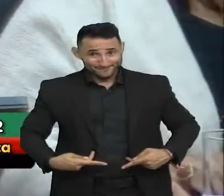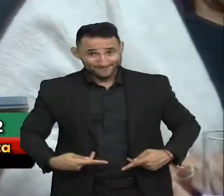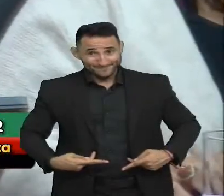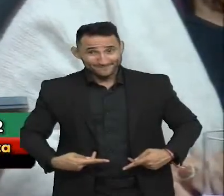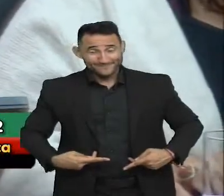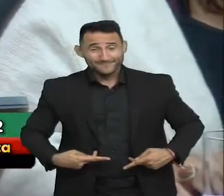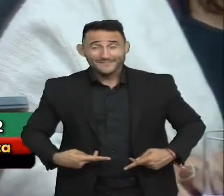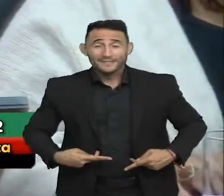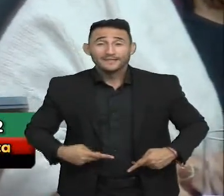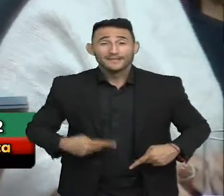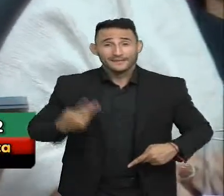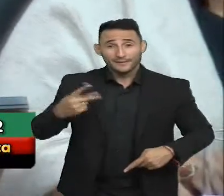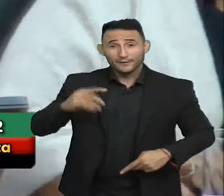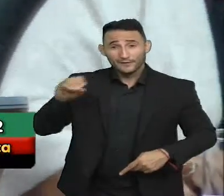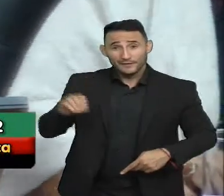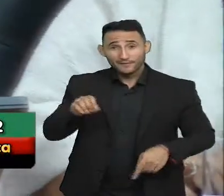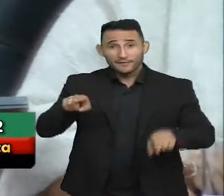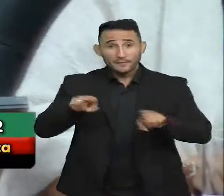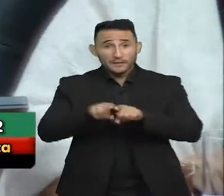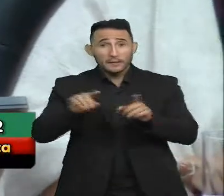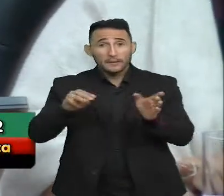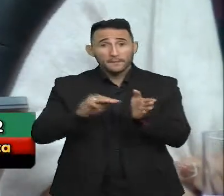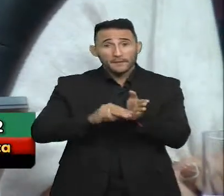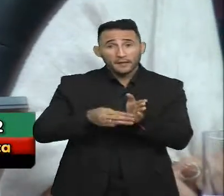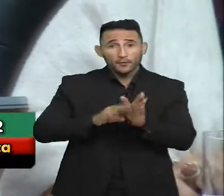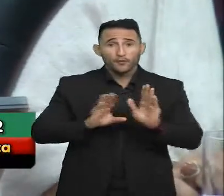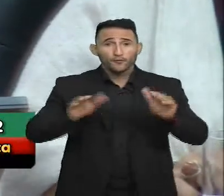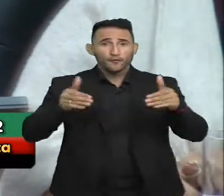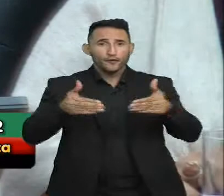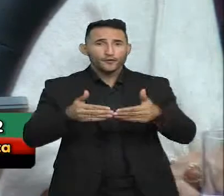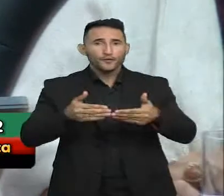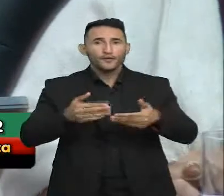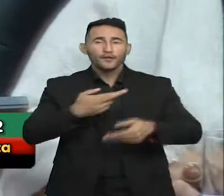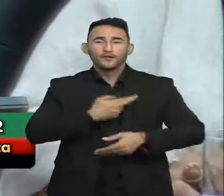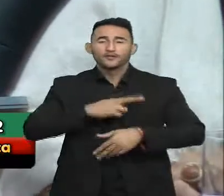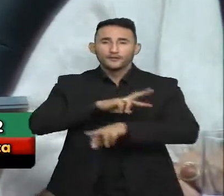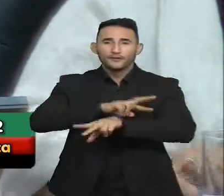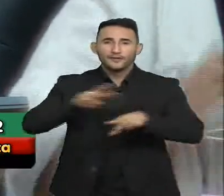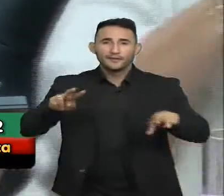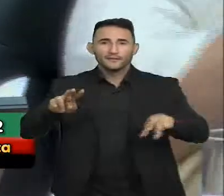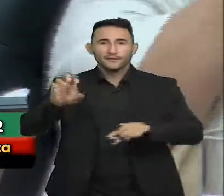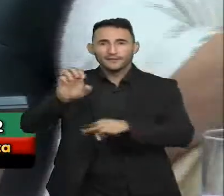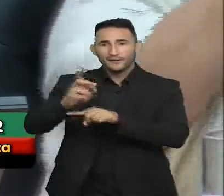da Subseção de Osasco e membro do Fórum Interreligioso do Estado de São Paulo.